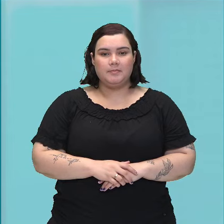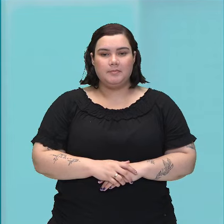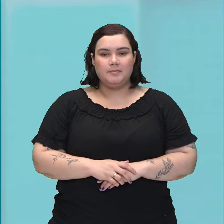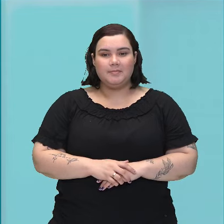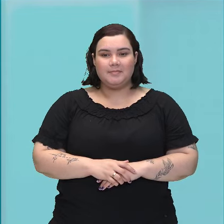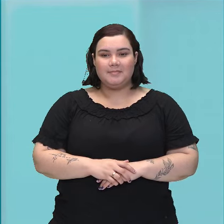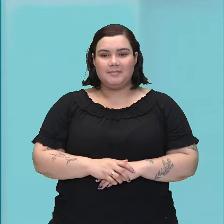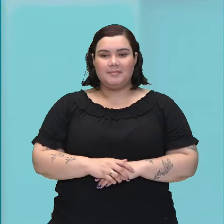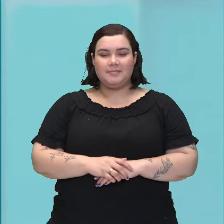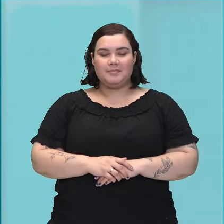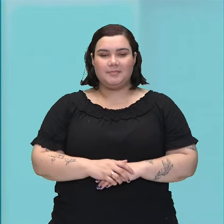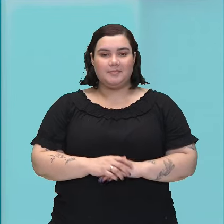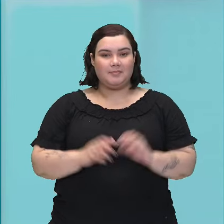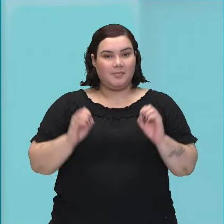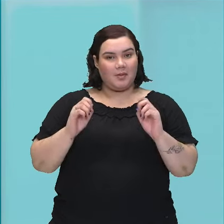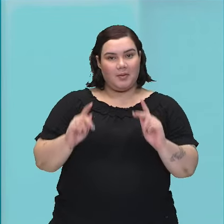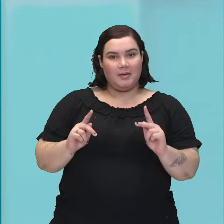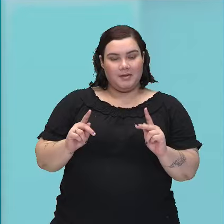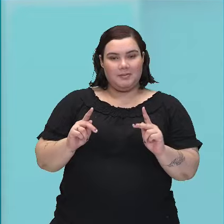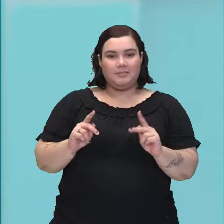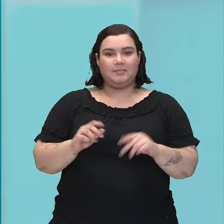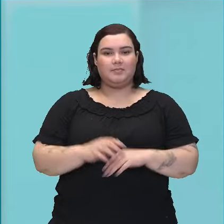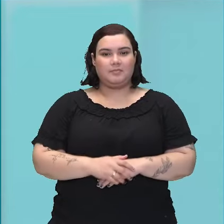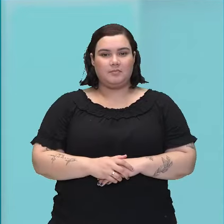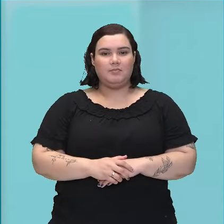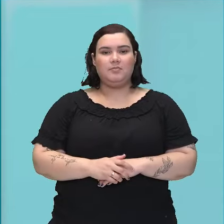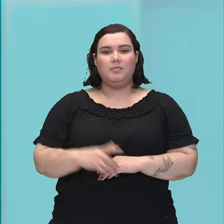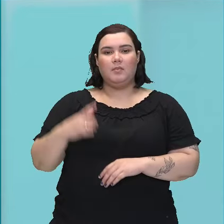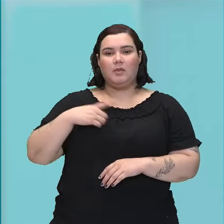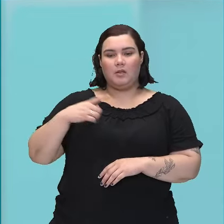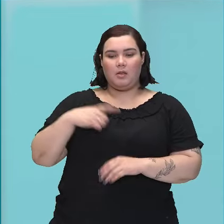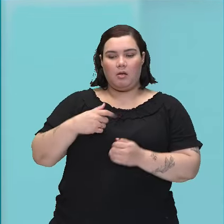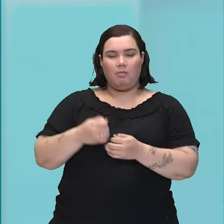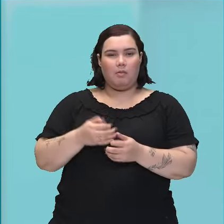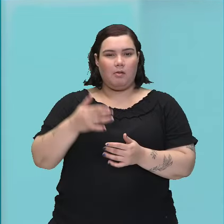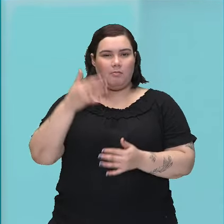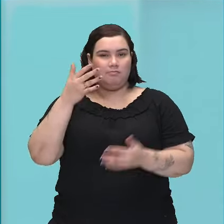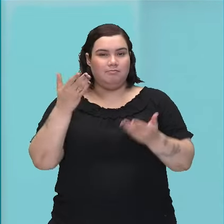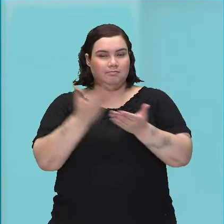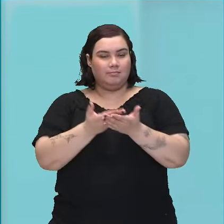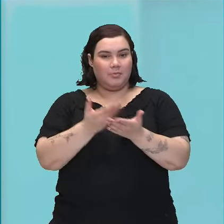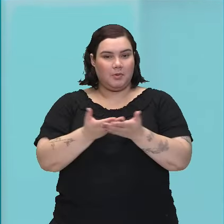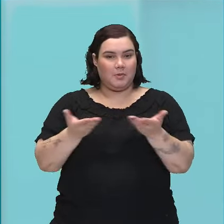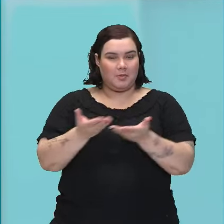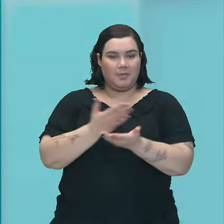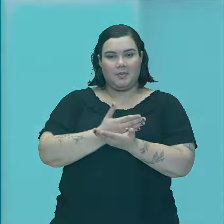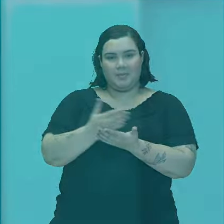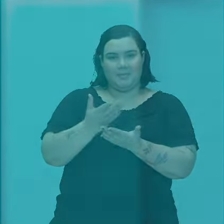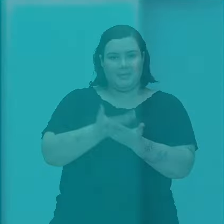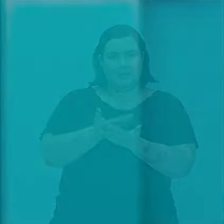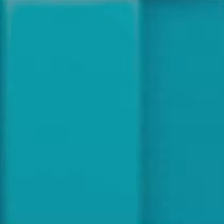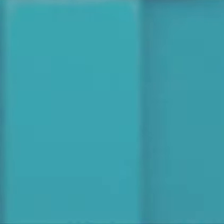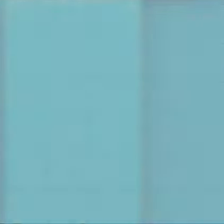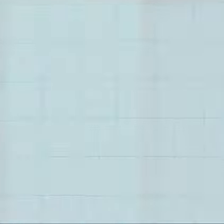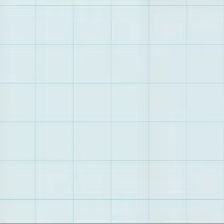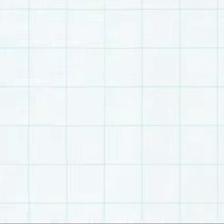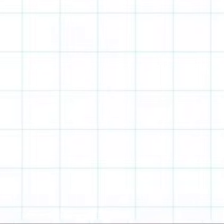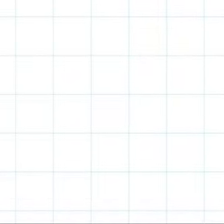frases. Então, turmas, temos muito a falar e vamos lá para a nossa